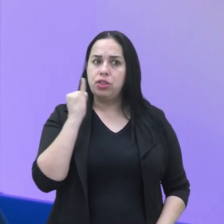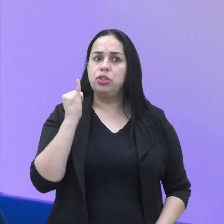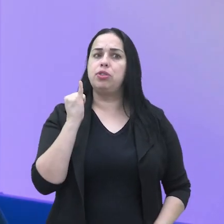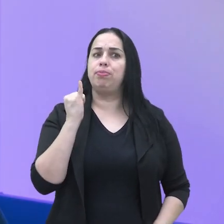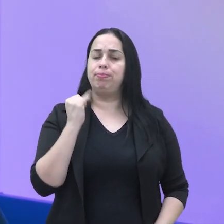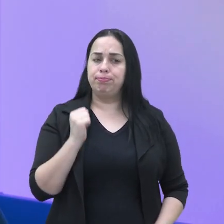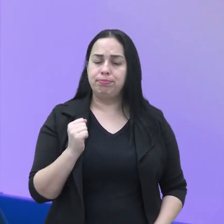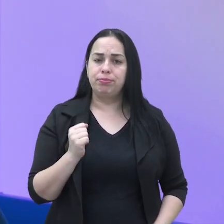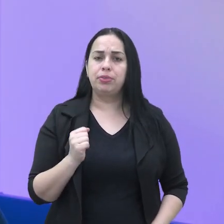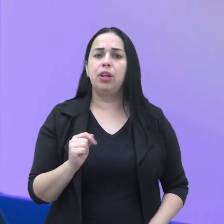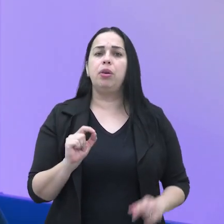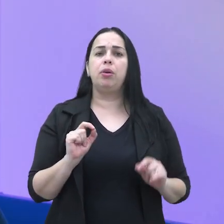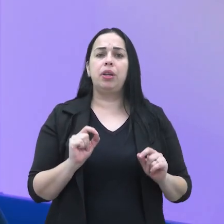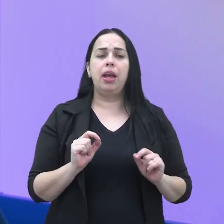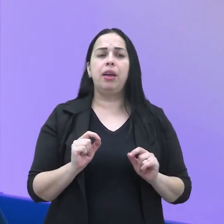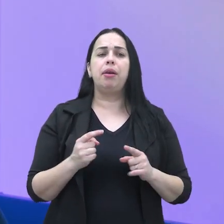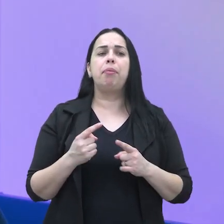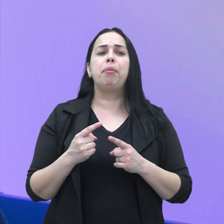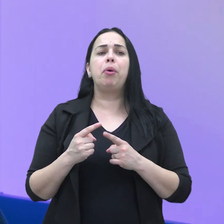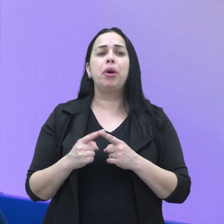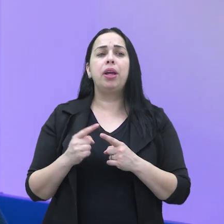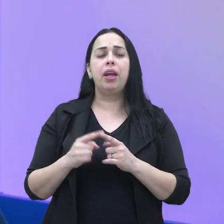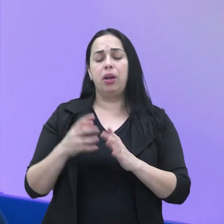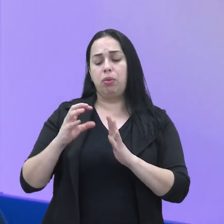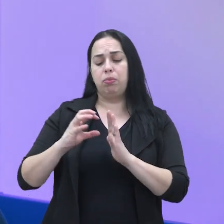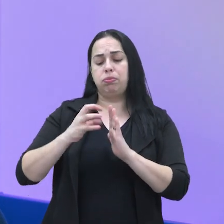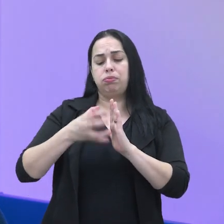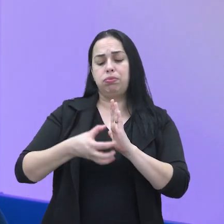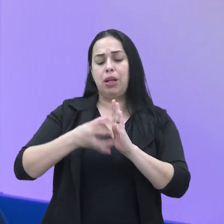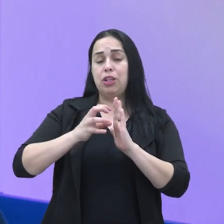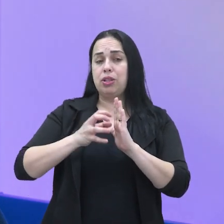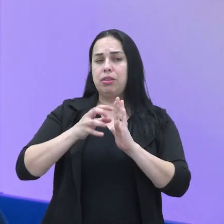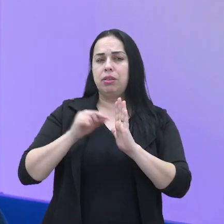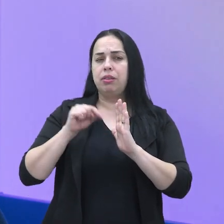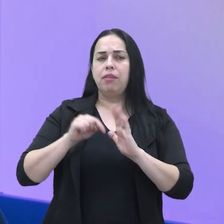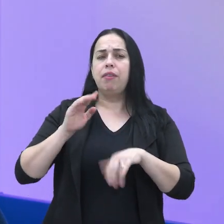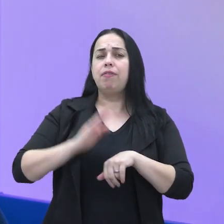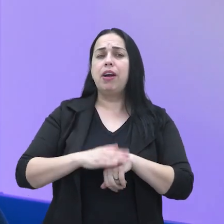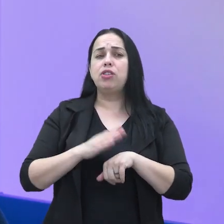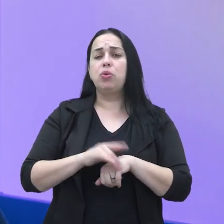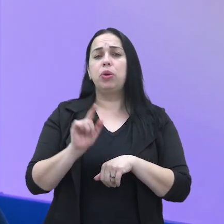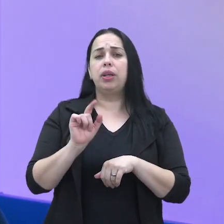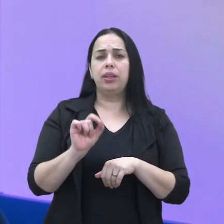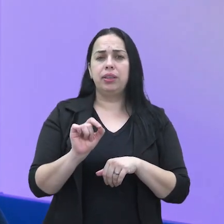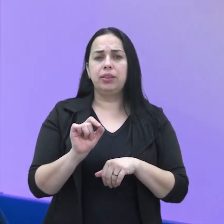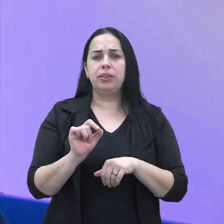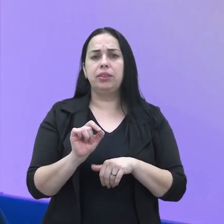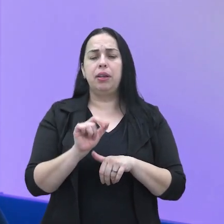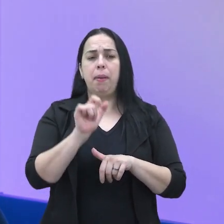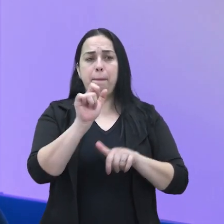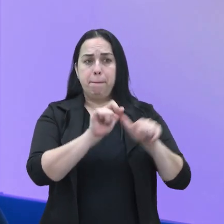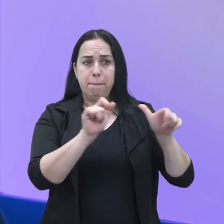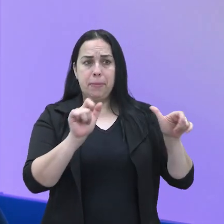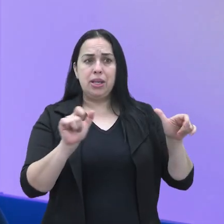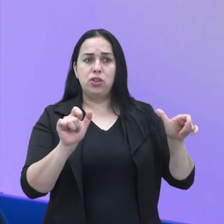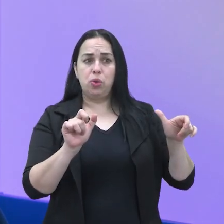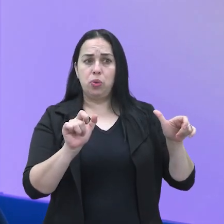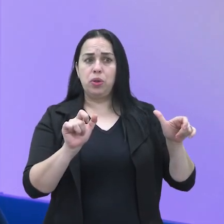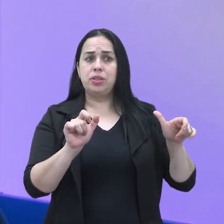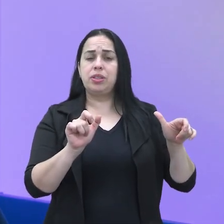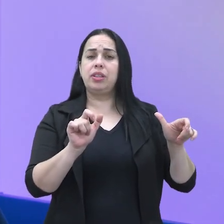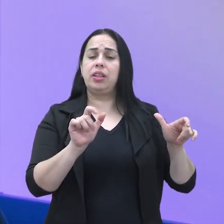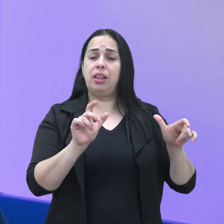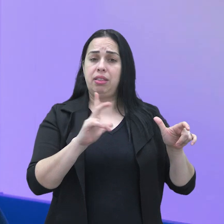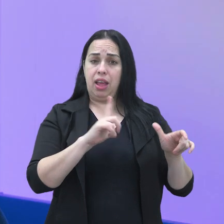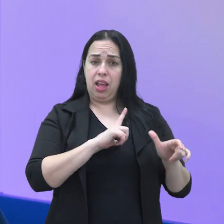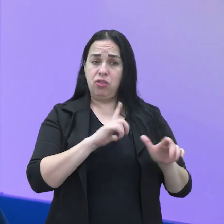da democracia brasileira, que é a função pública exercida pelos partidos, que são pessoas jurídicas de